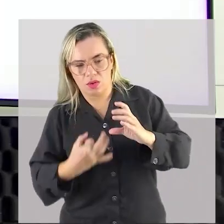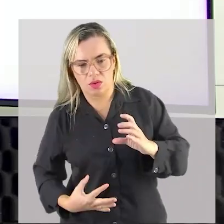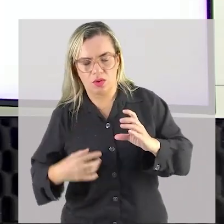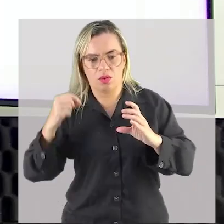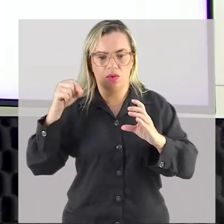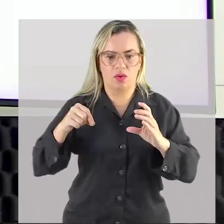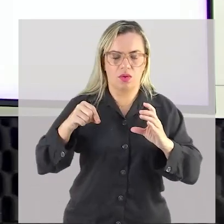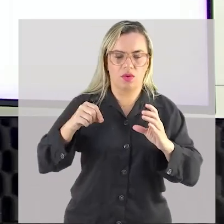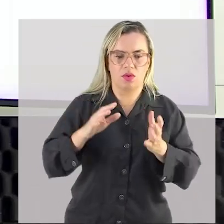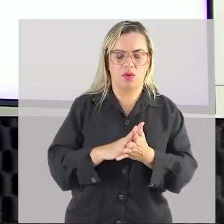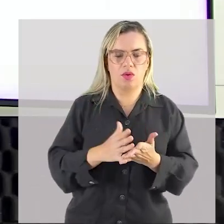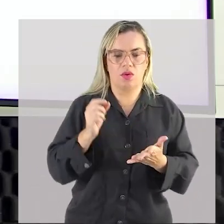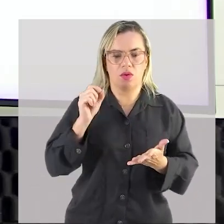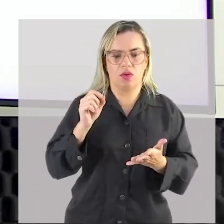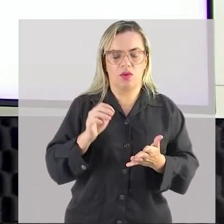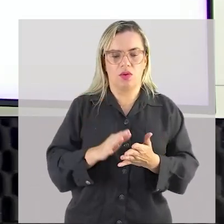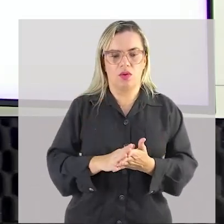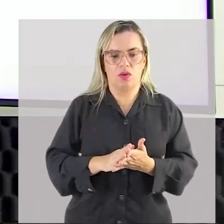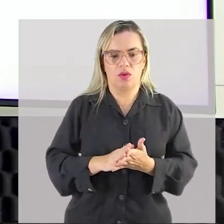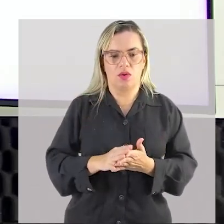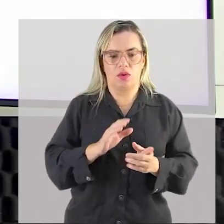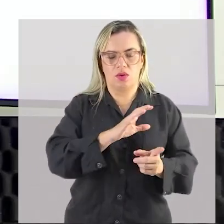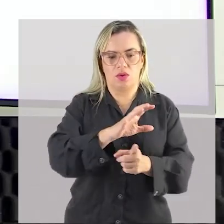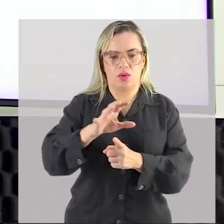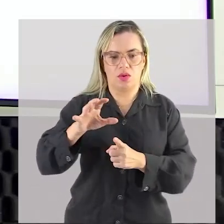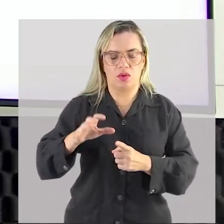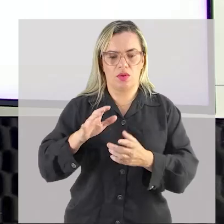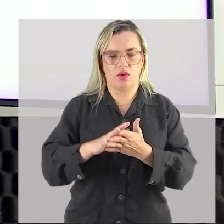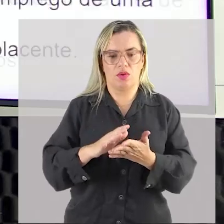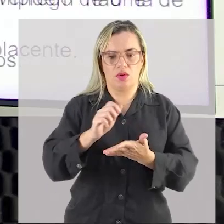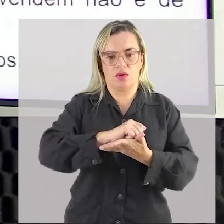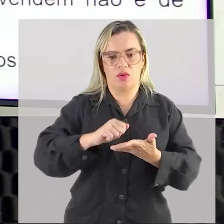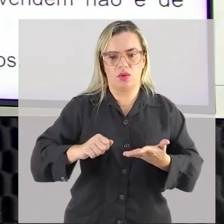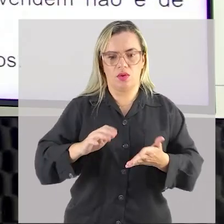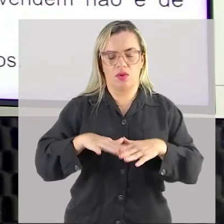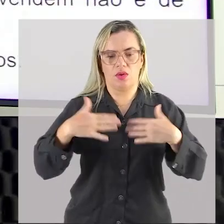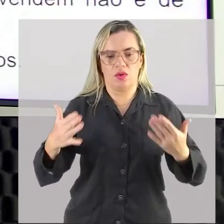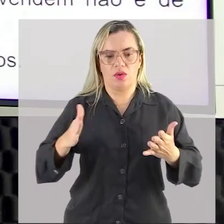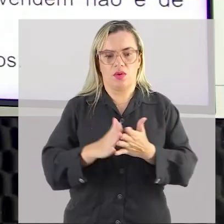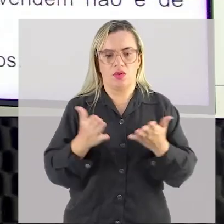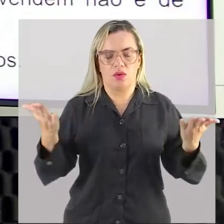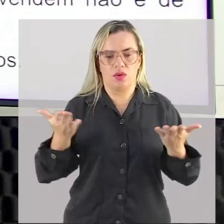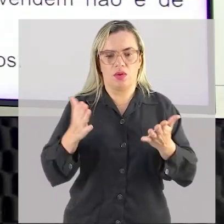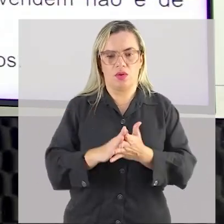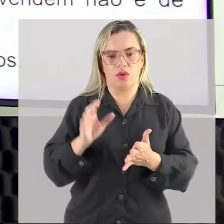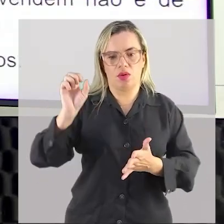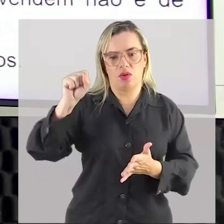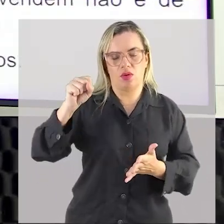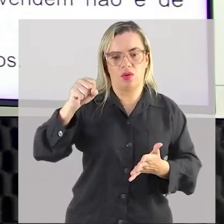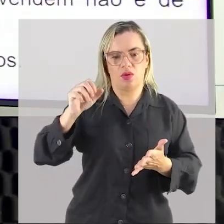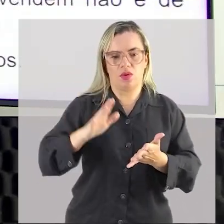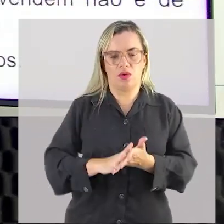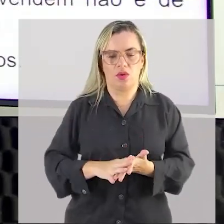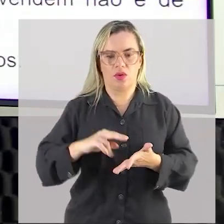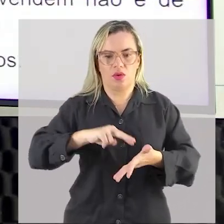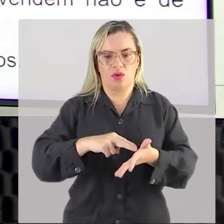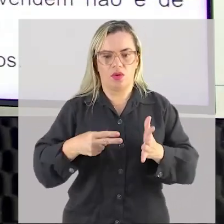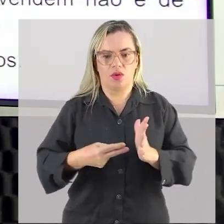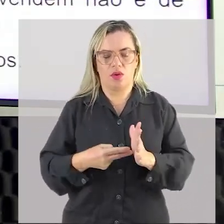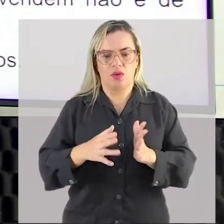características que vão dominar aquela obra a ser trabalhada então agora sim sentido das palavras